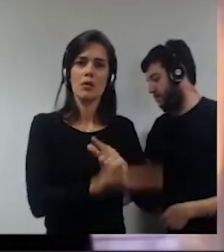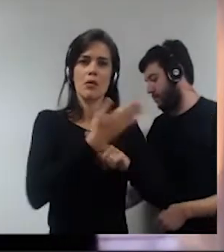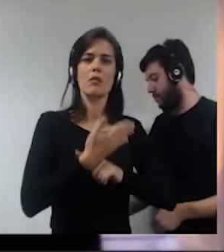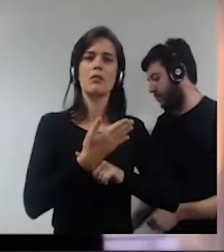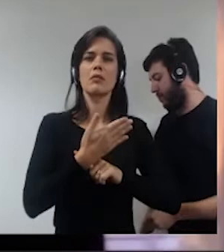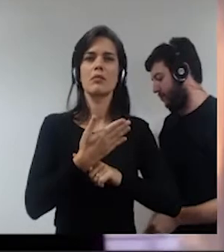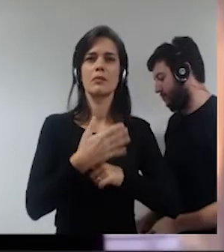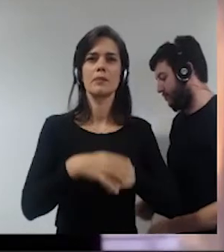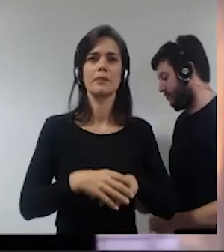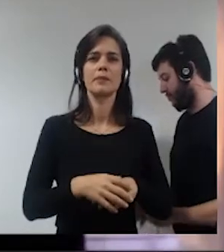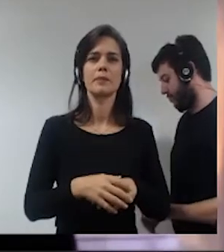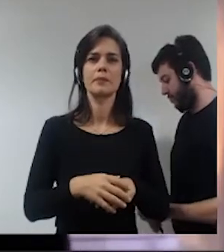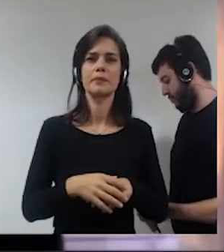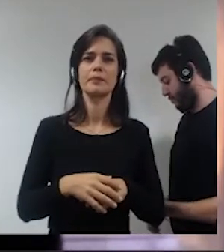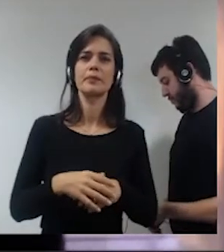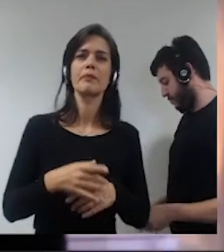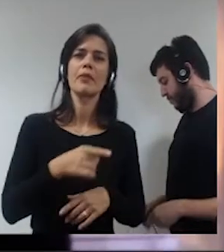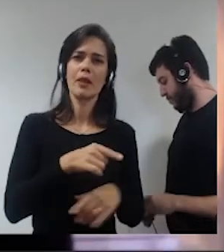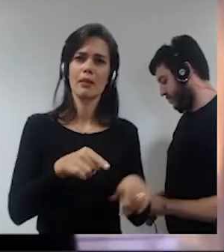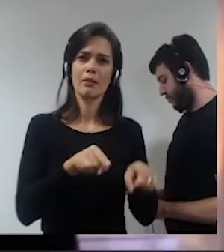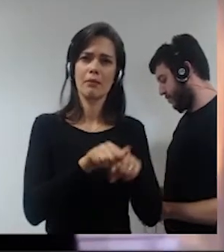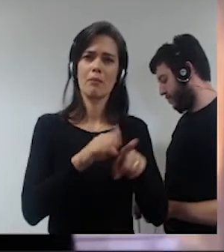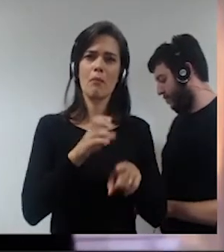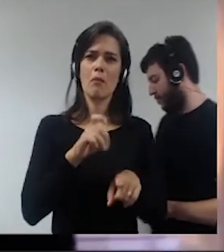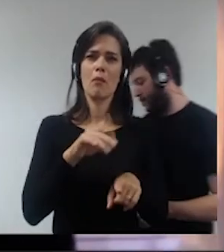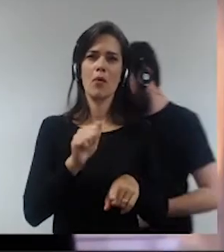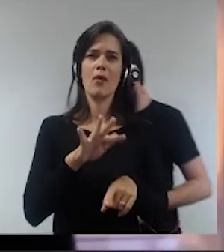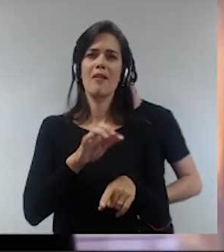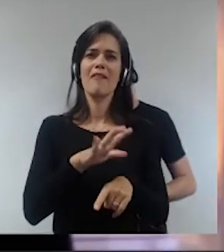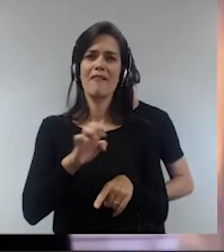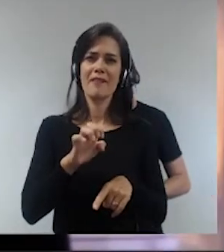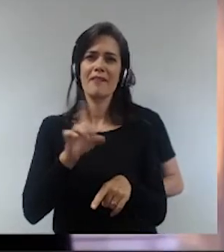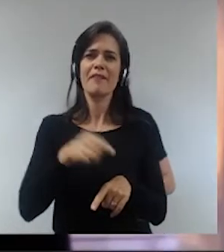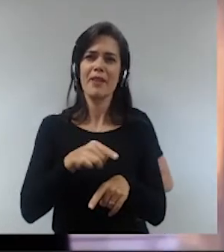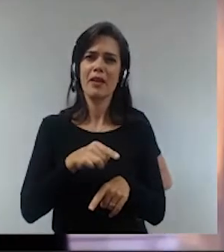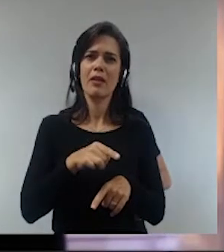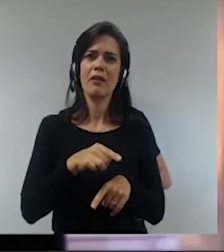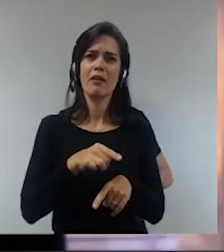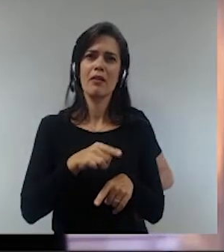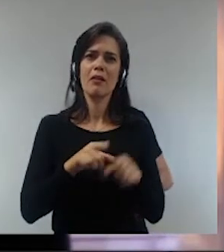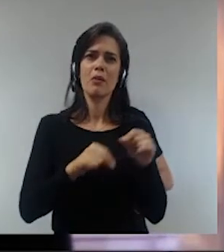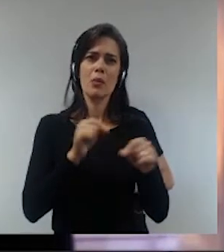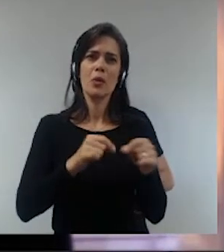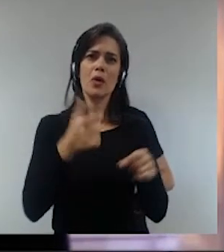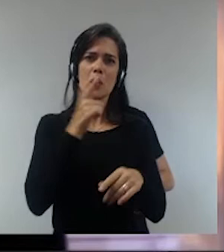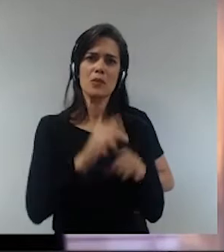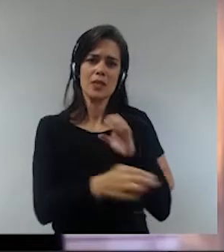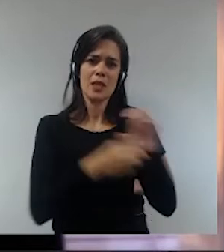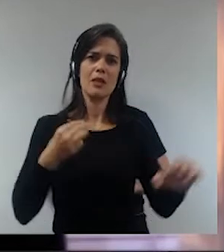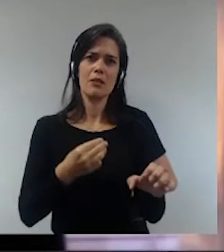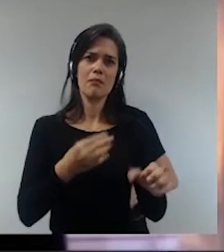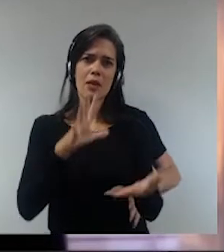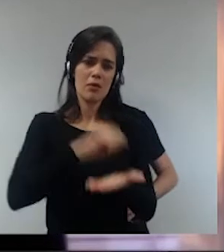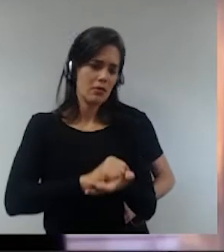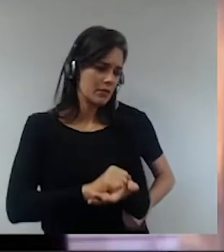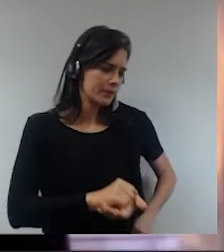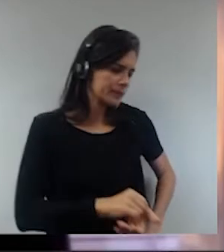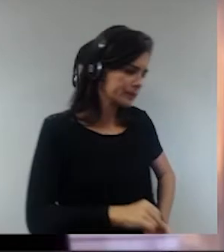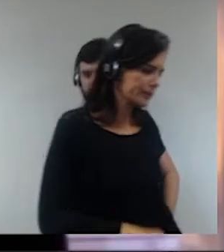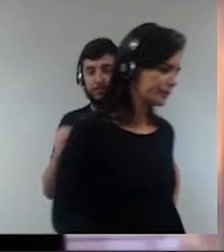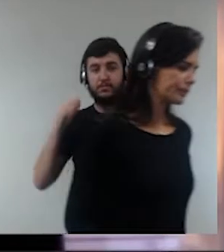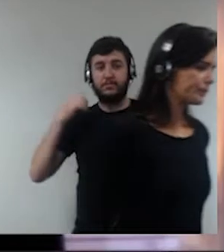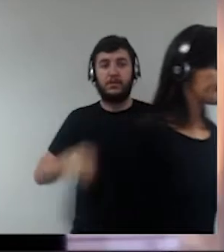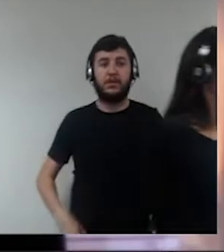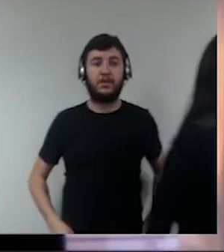processual, com base no princípio da boa-fé, para declinar o e-mail para fins de cadastro, a fim de